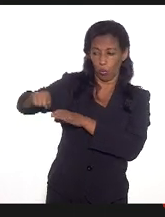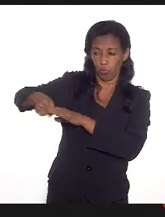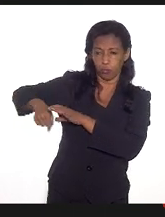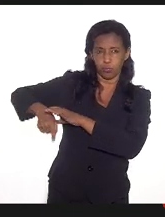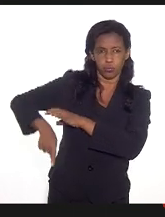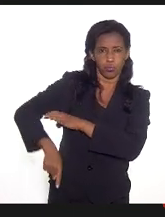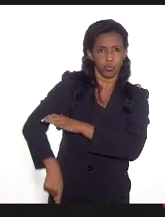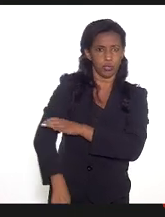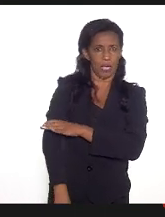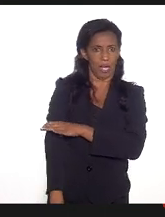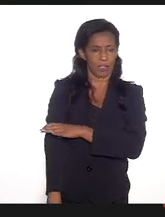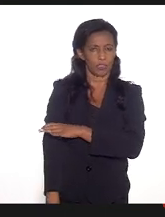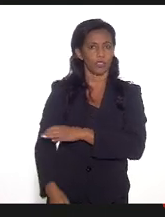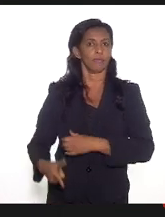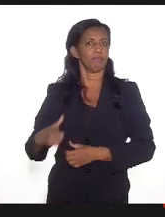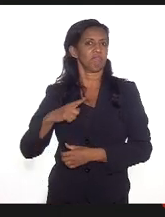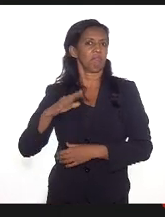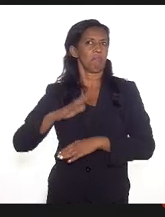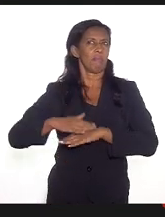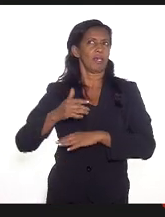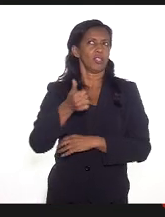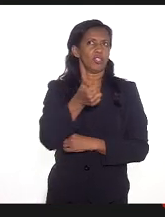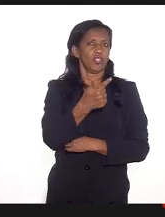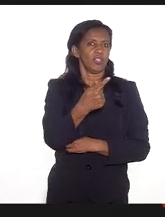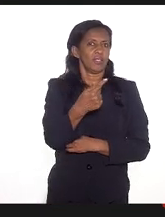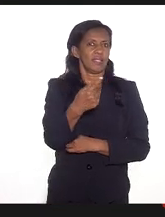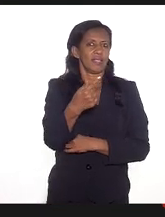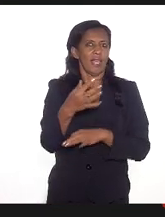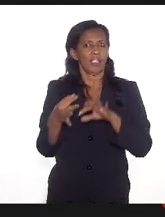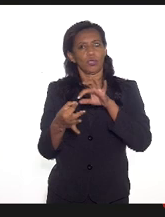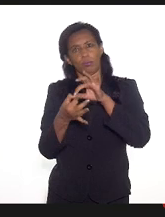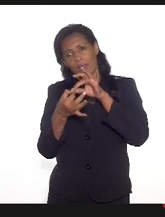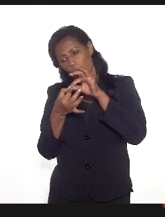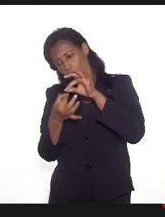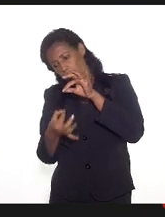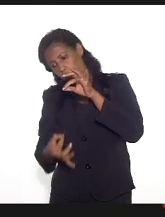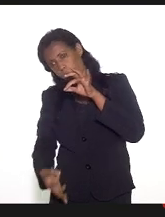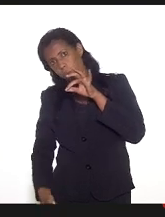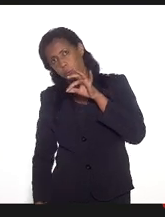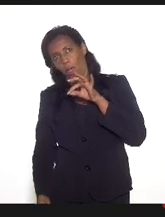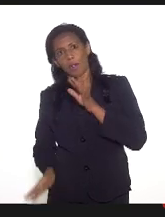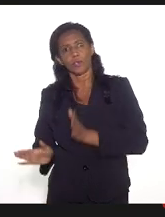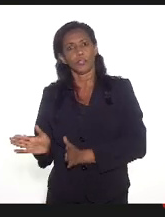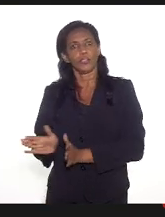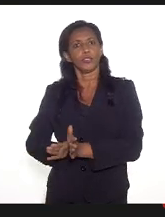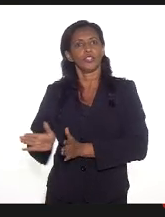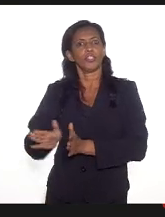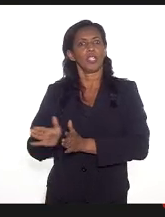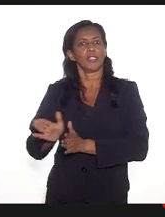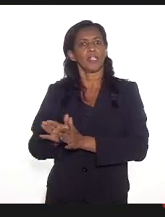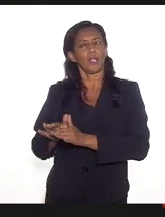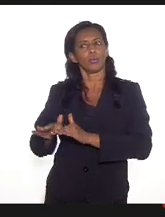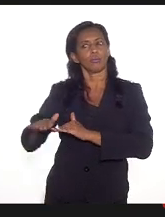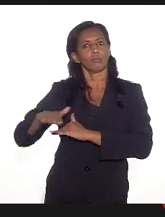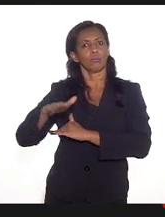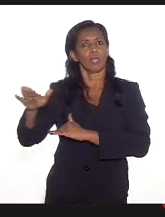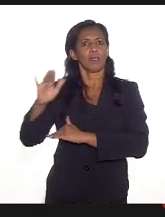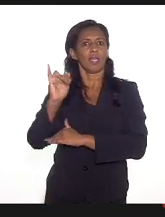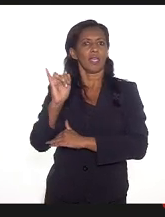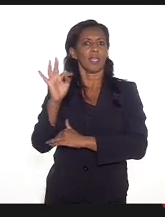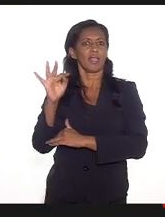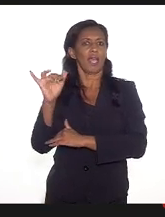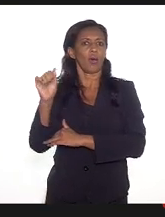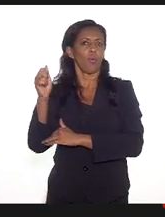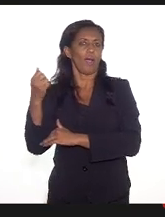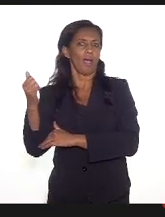de acesso, nós temos mais de 17 metros de calado de acesso ao porto de Itaguaí, que o